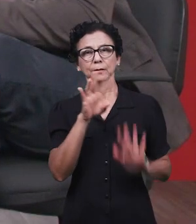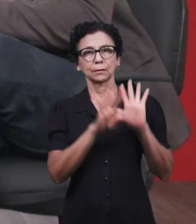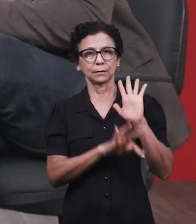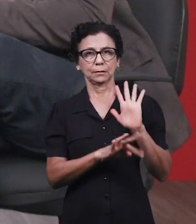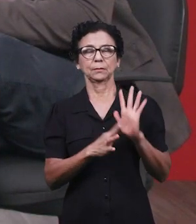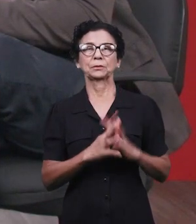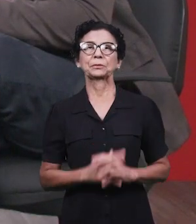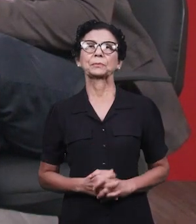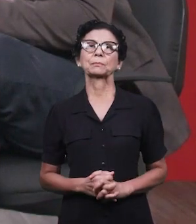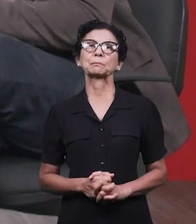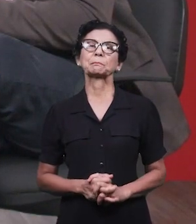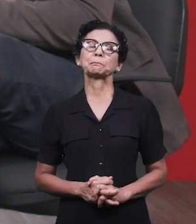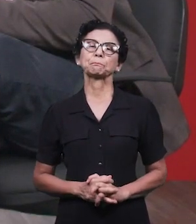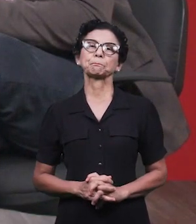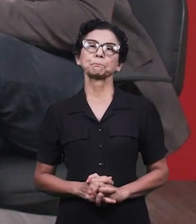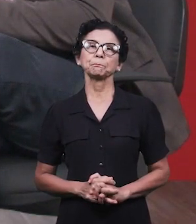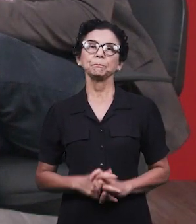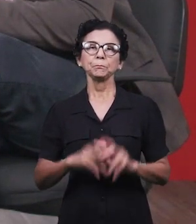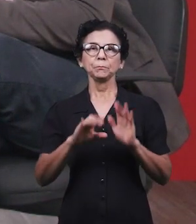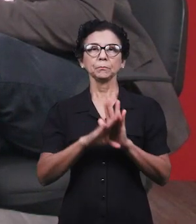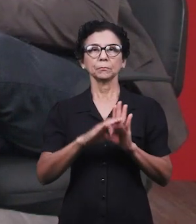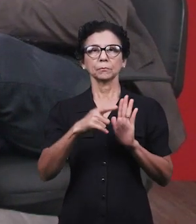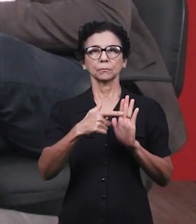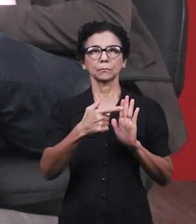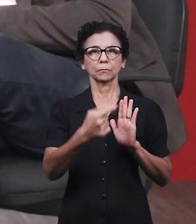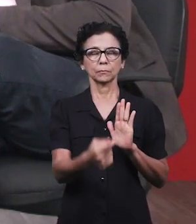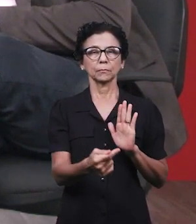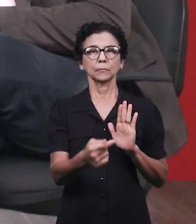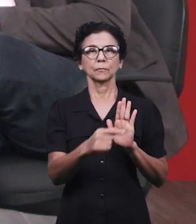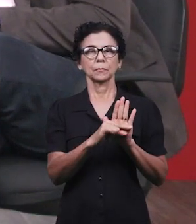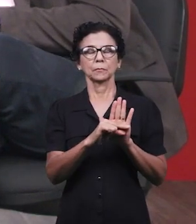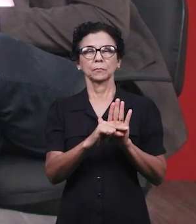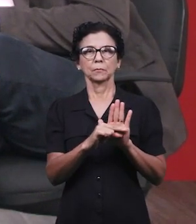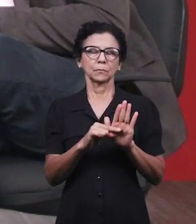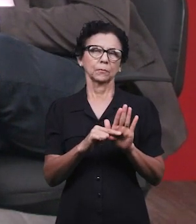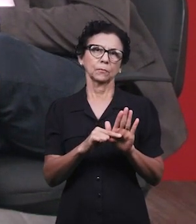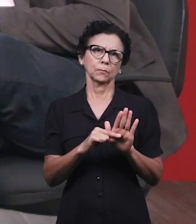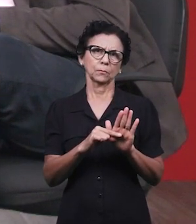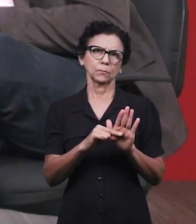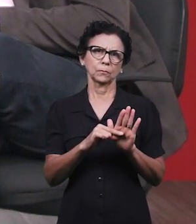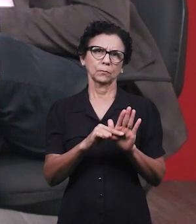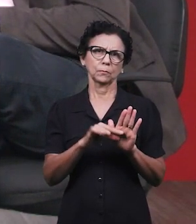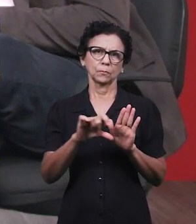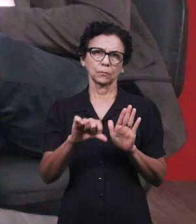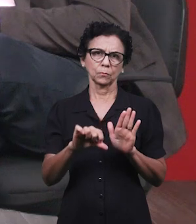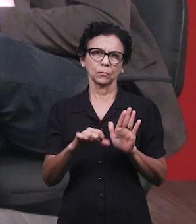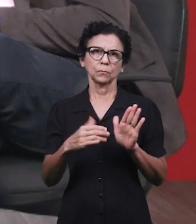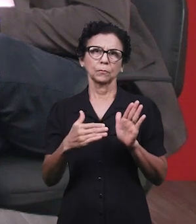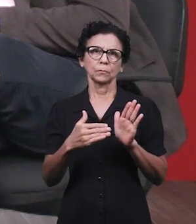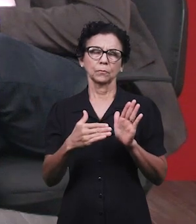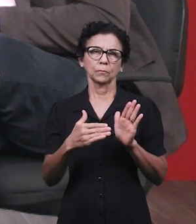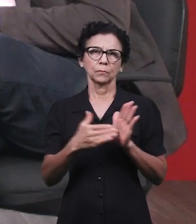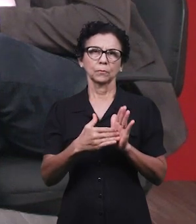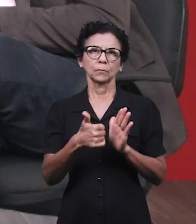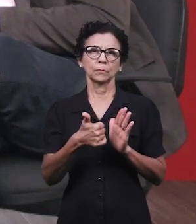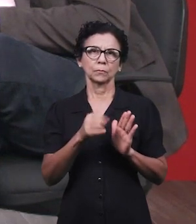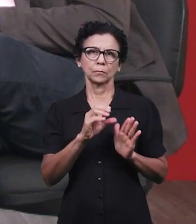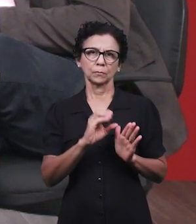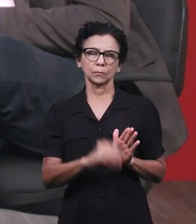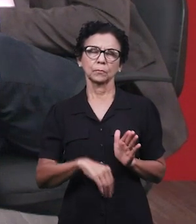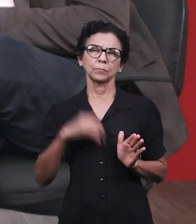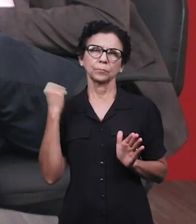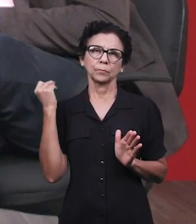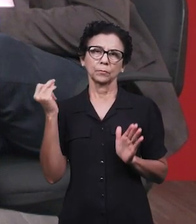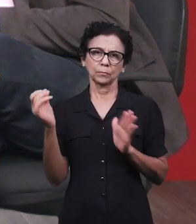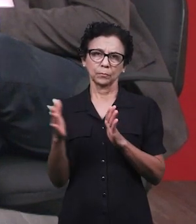o texto, né? 27, é o capítulo 27, o verso 9 e 10. Vamos ler assim.